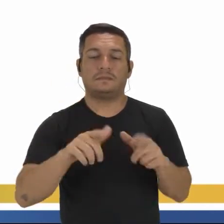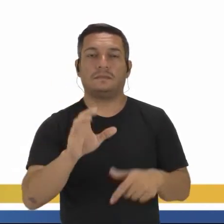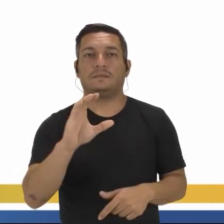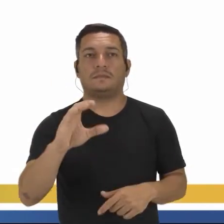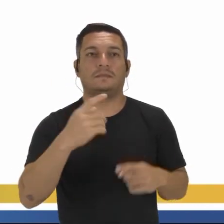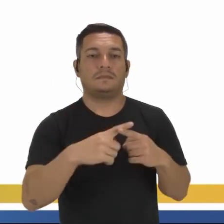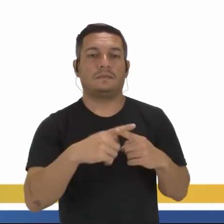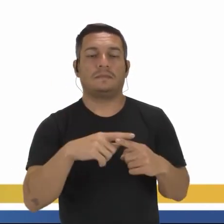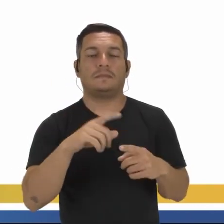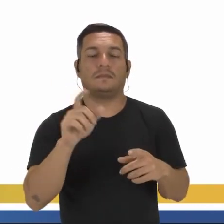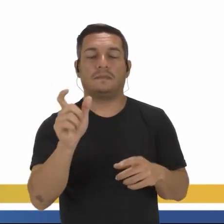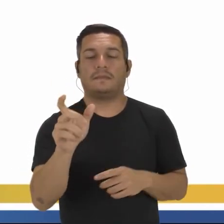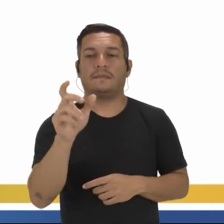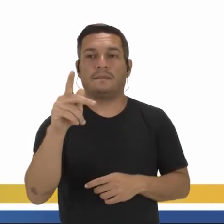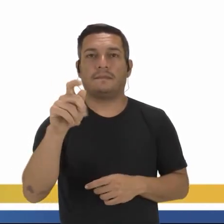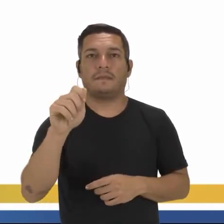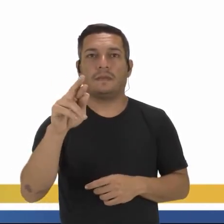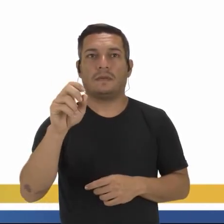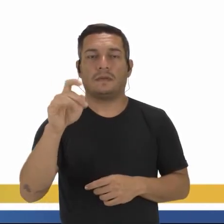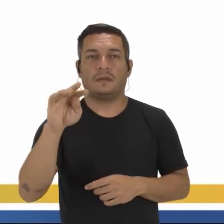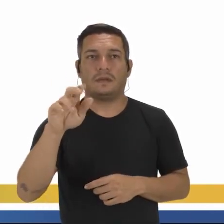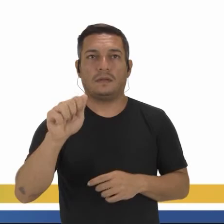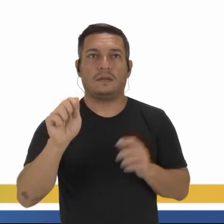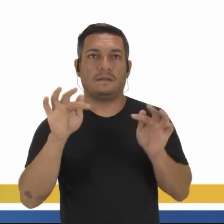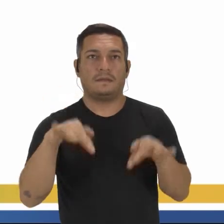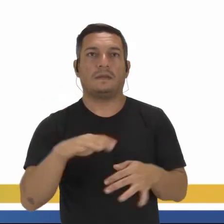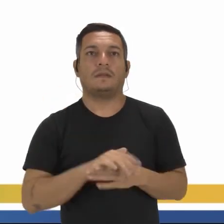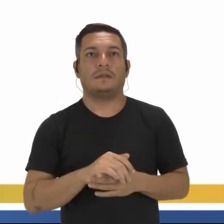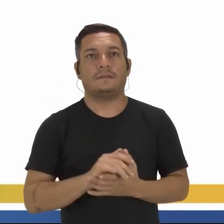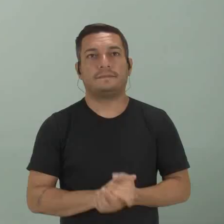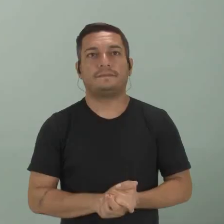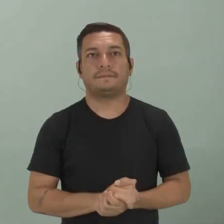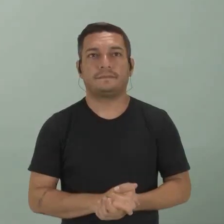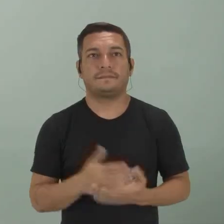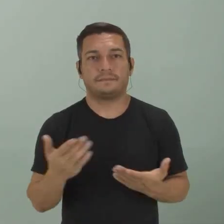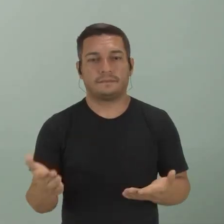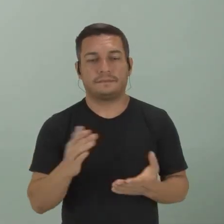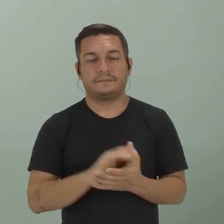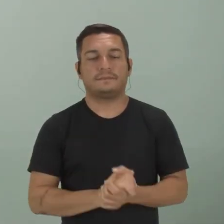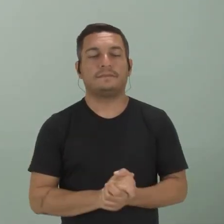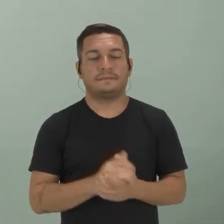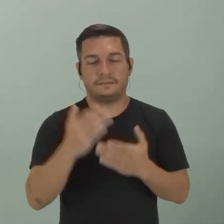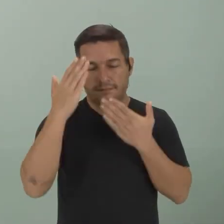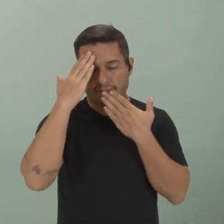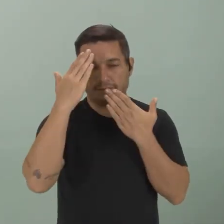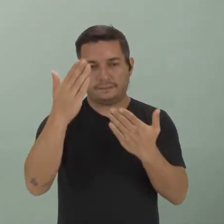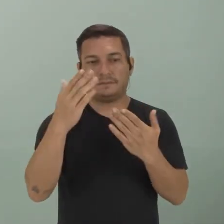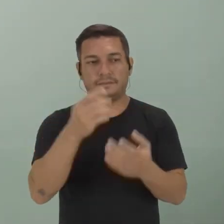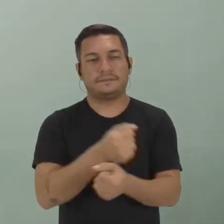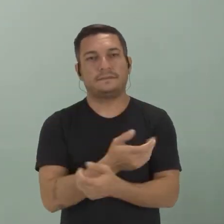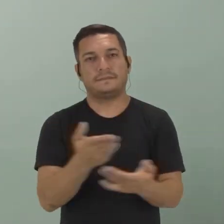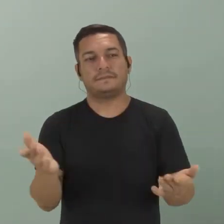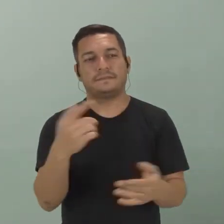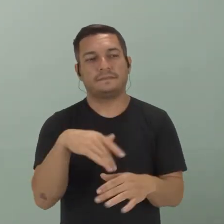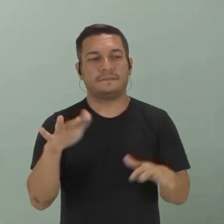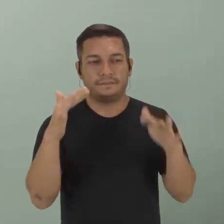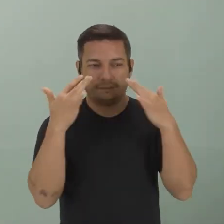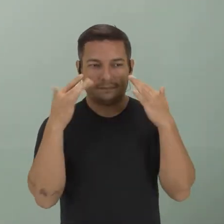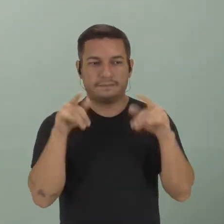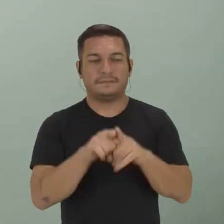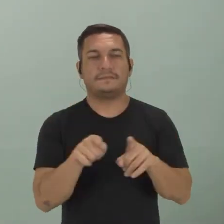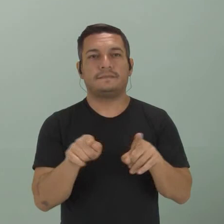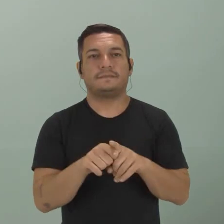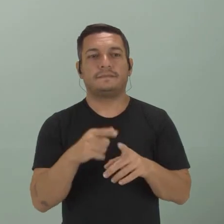C, porque é uma palavra paroxítona terminada em ditongo. Gente, mais uma vez, muito